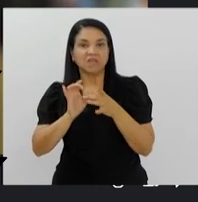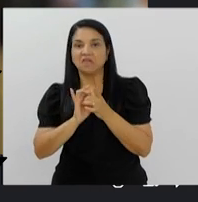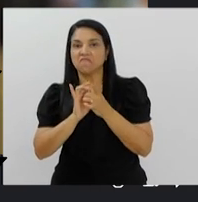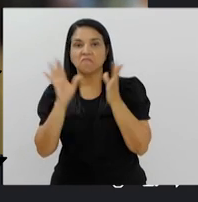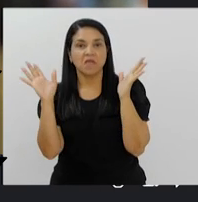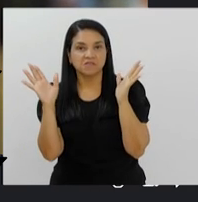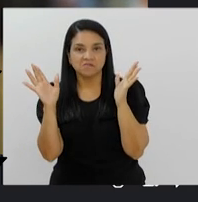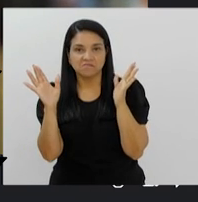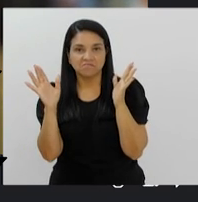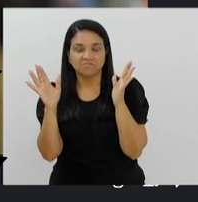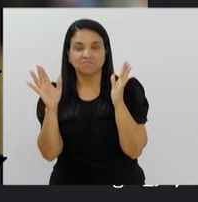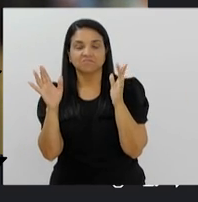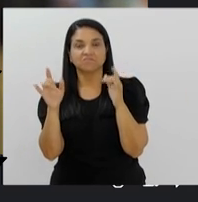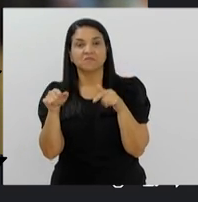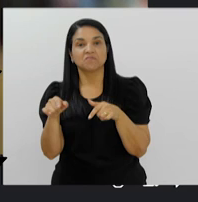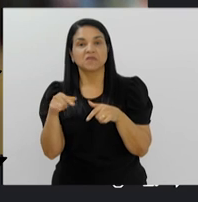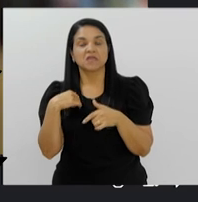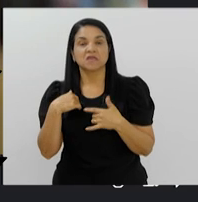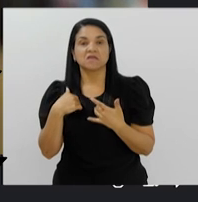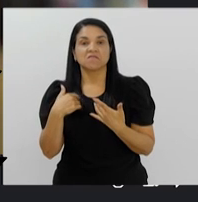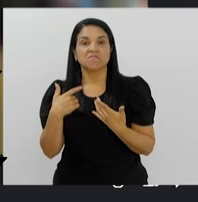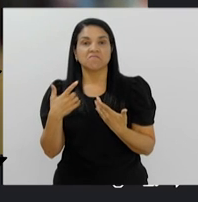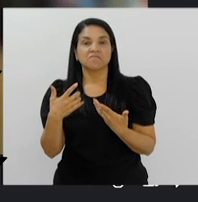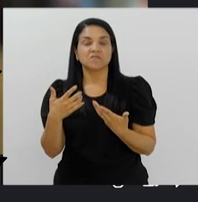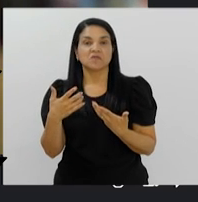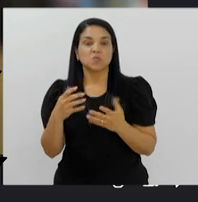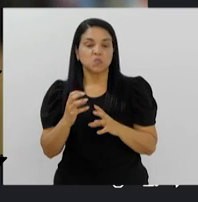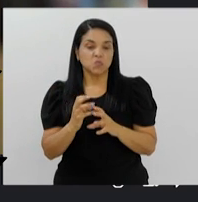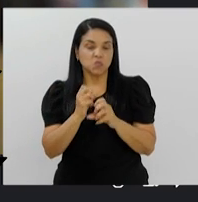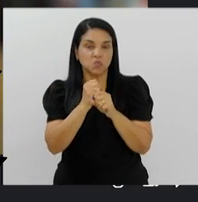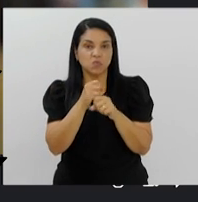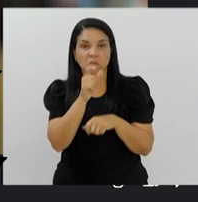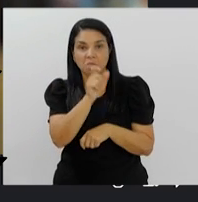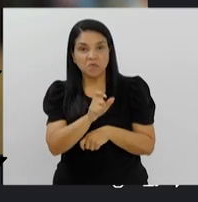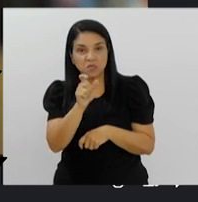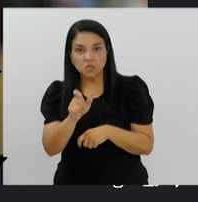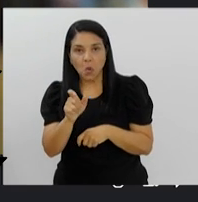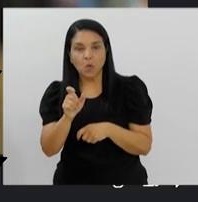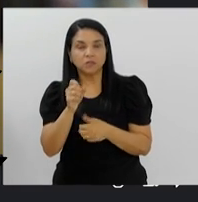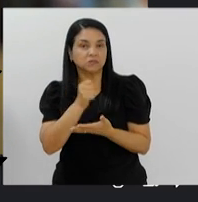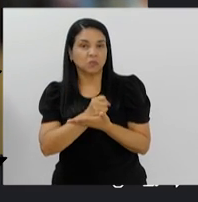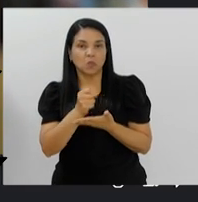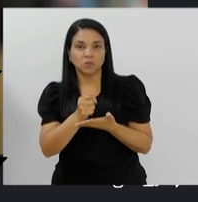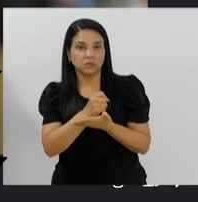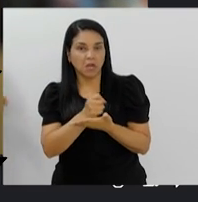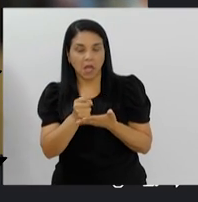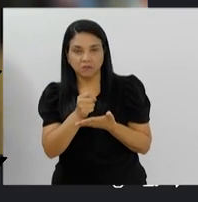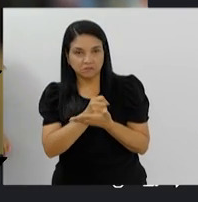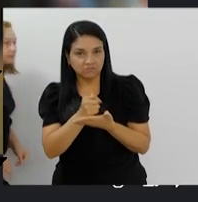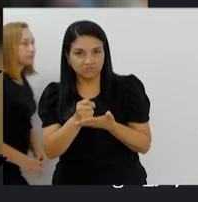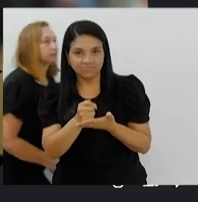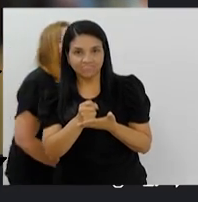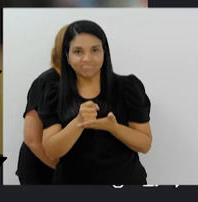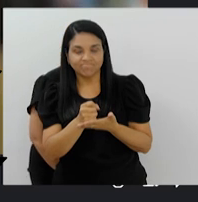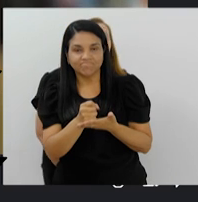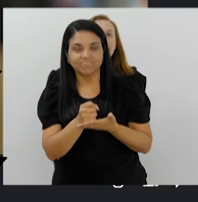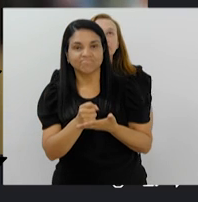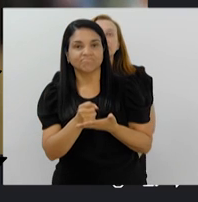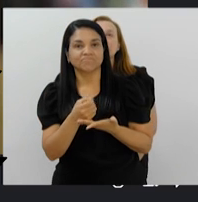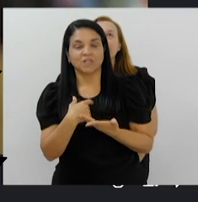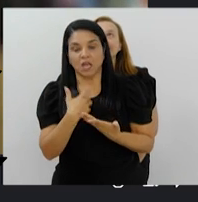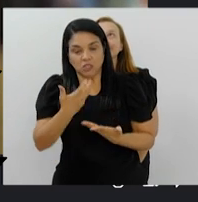geralmente quando consideram eh um número de pessoas suficientes no contrato consideradas indesejáveis